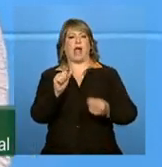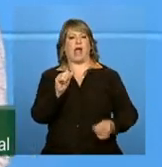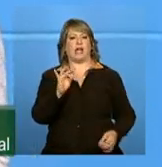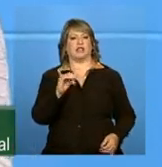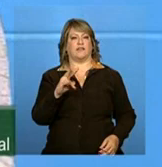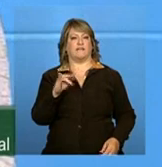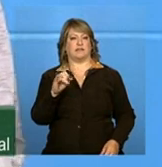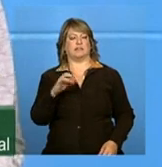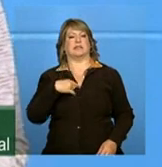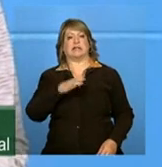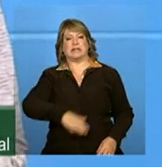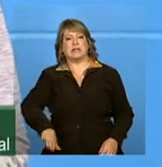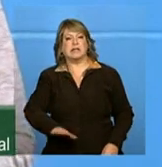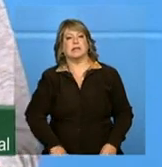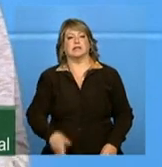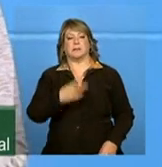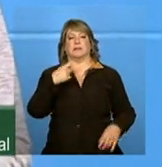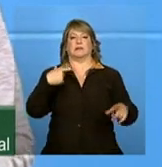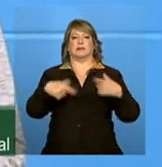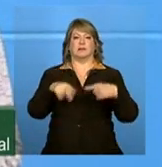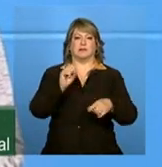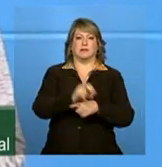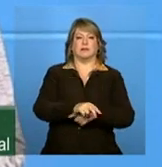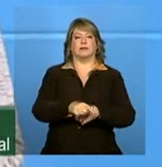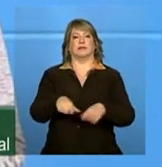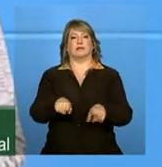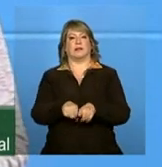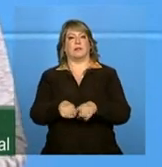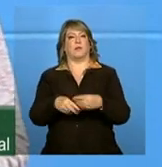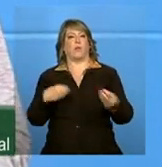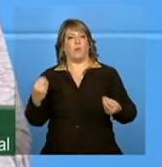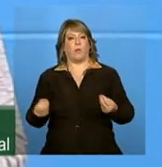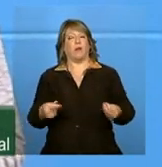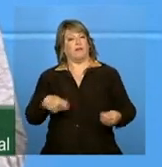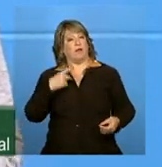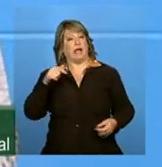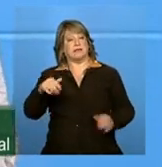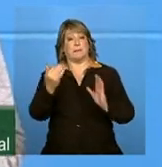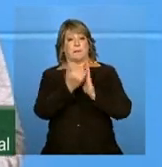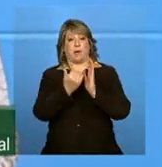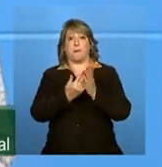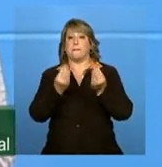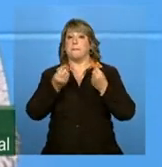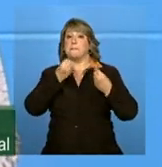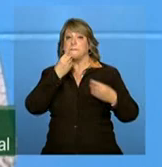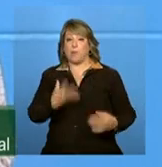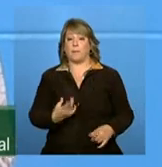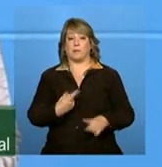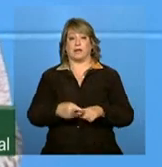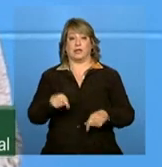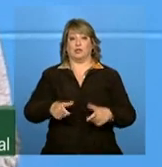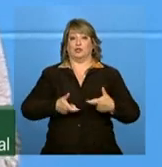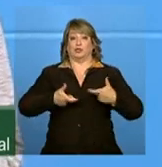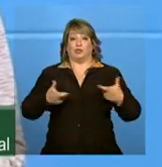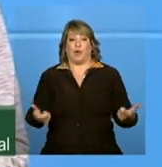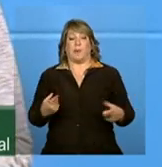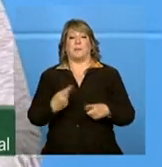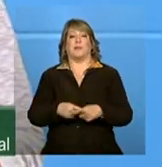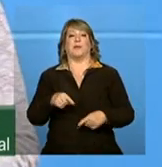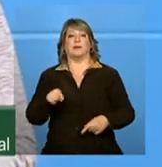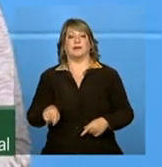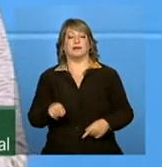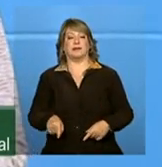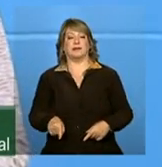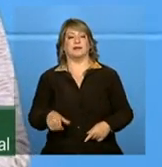empregadores, empregados, que me disseram que o programa havia sido exitoso. E disseram também que a chave desse sucesso foi justamente